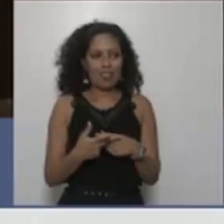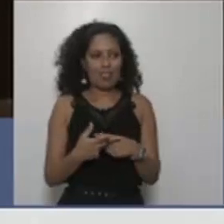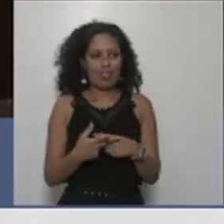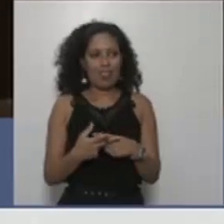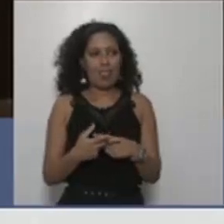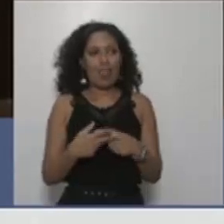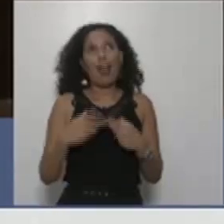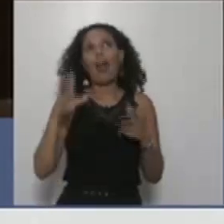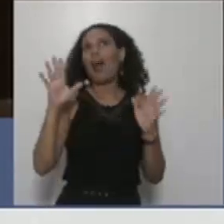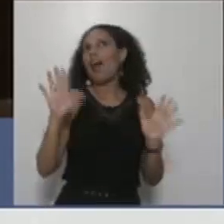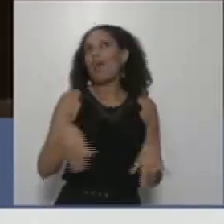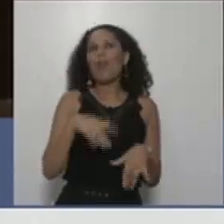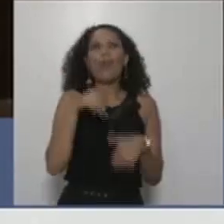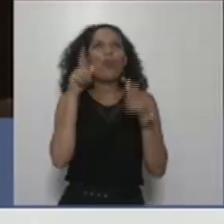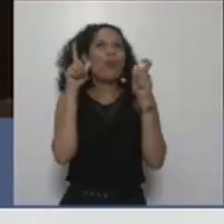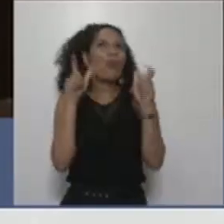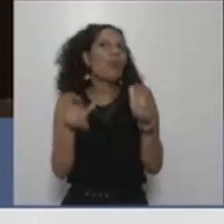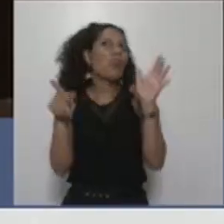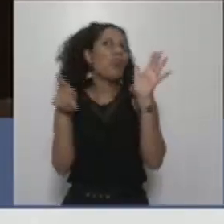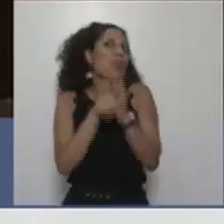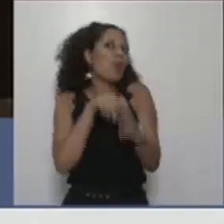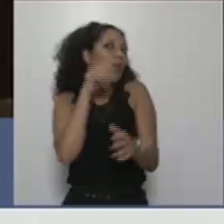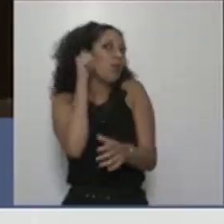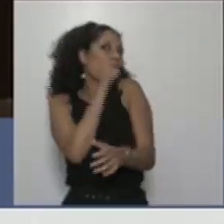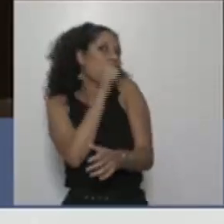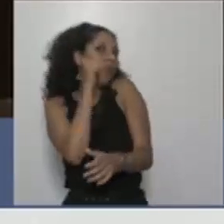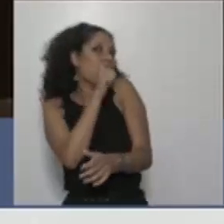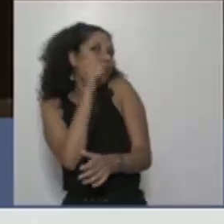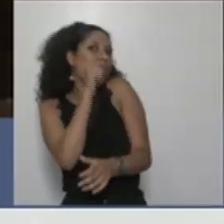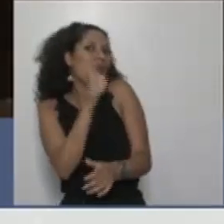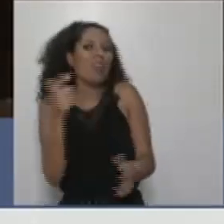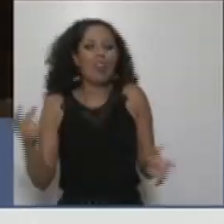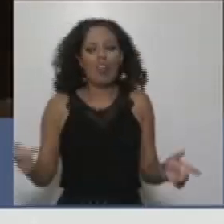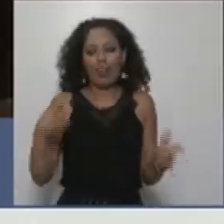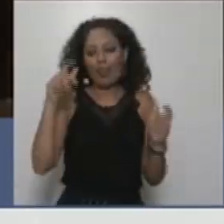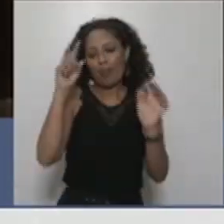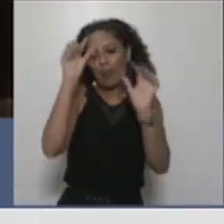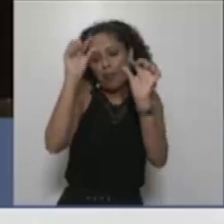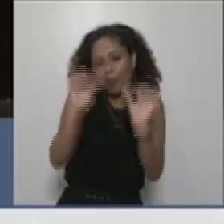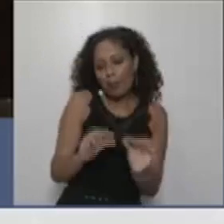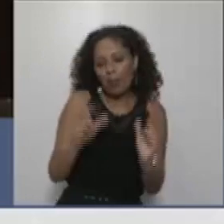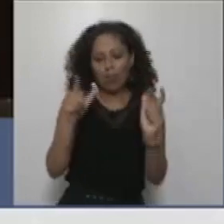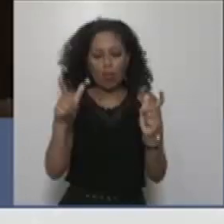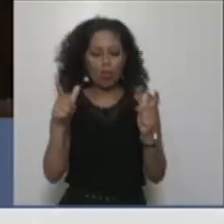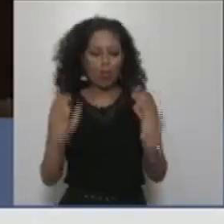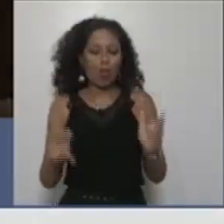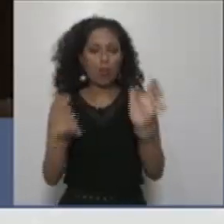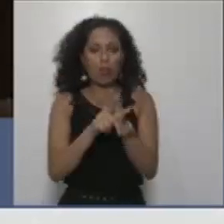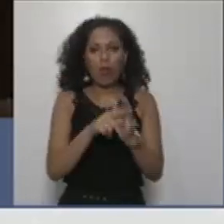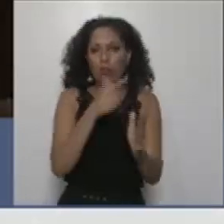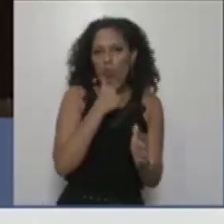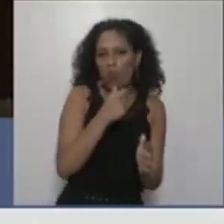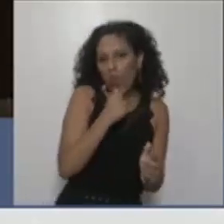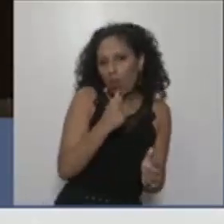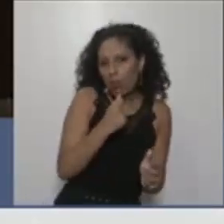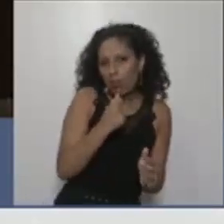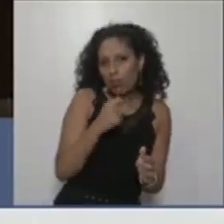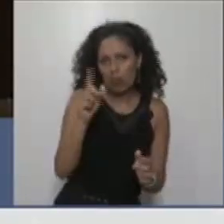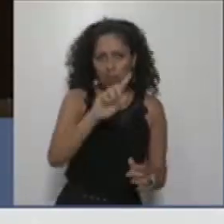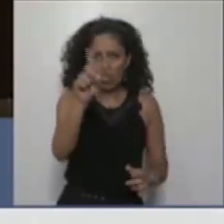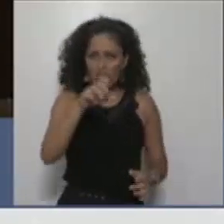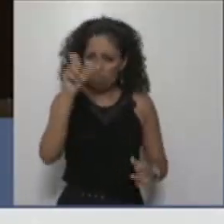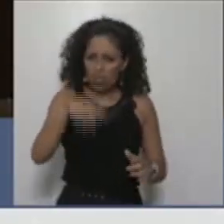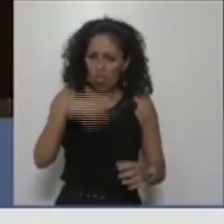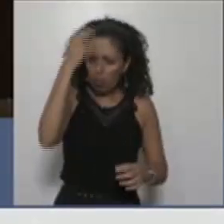de um vagão a mais para mulheres é menos um vagão para os trabalhadores é responsabilidade de um sistema de saúde, de